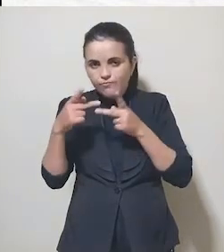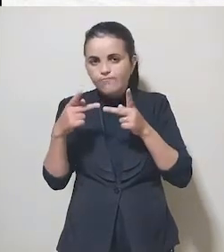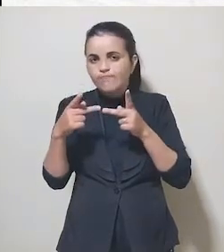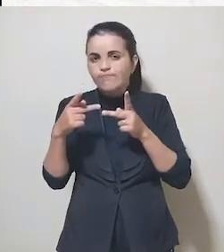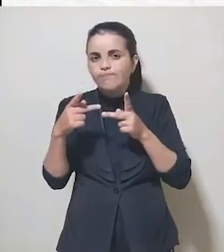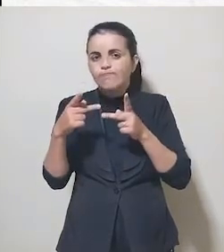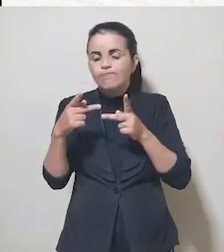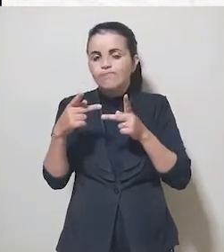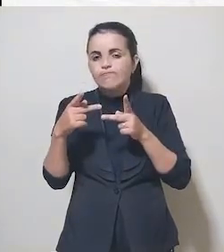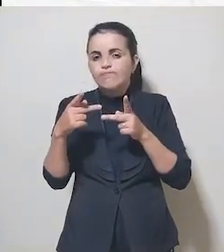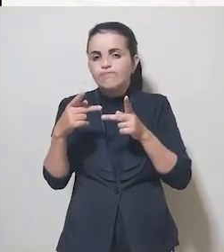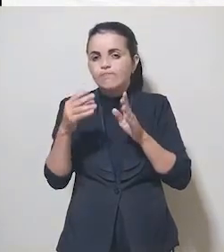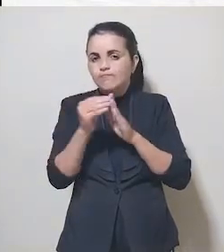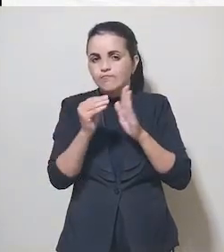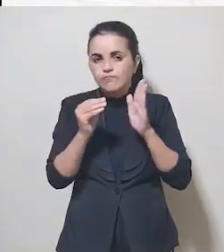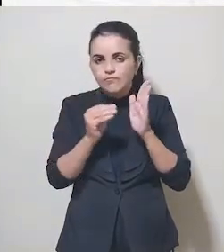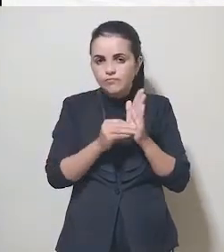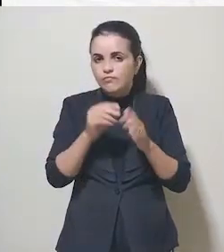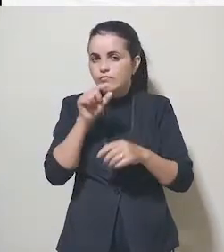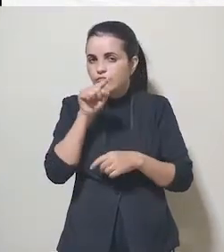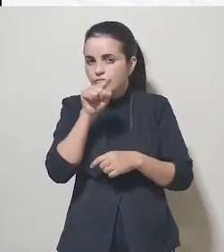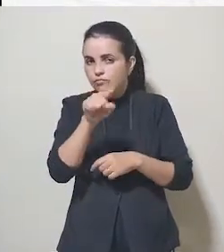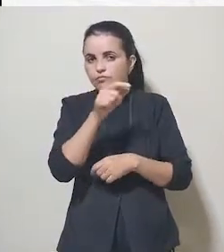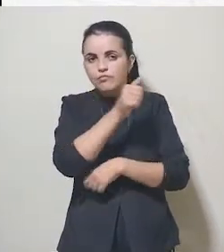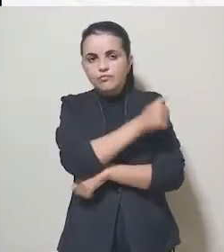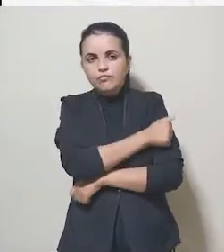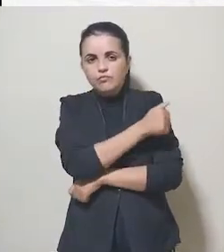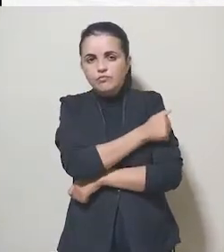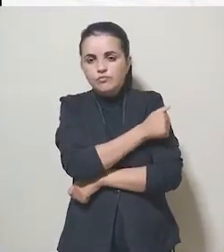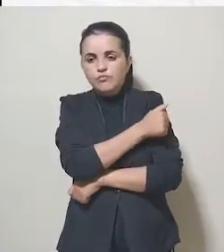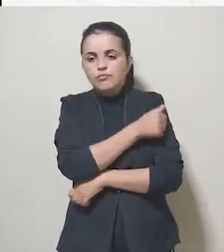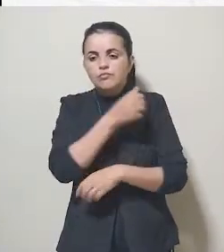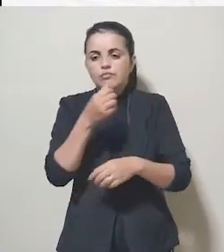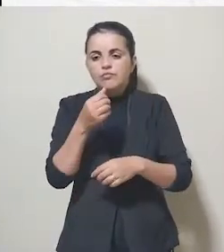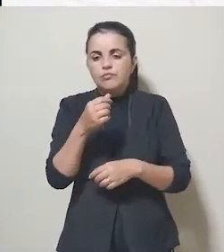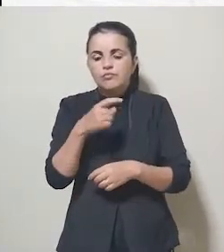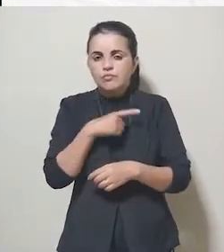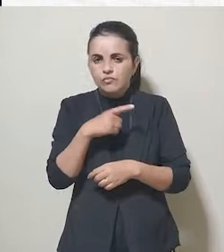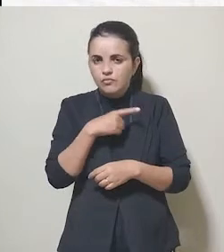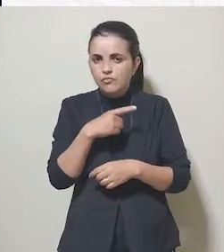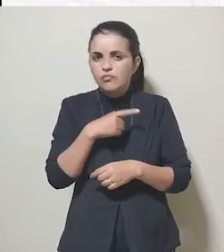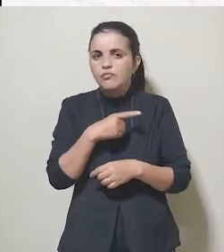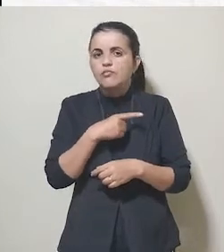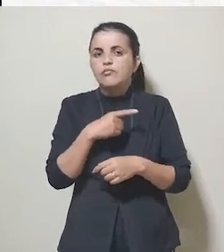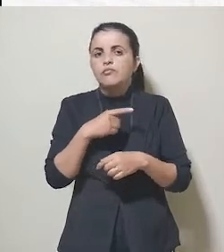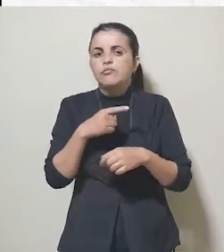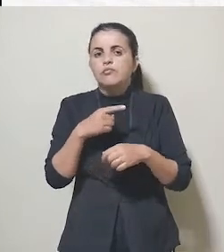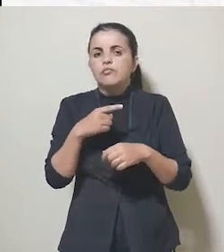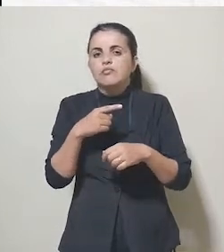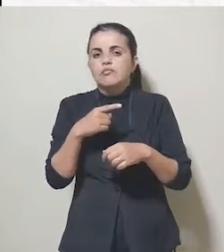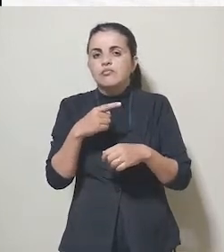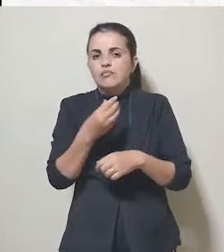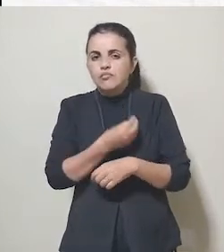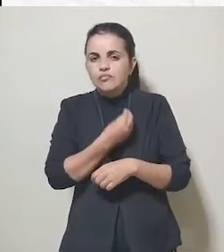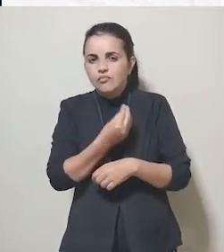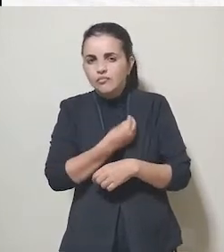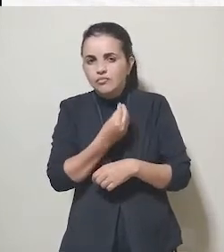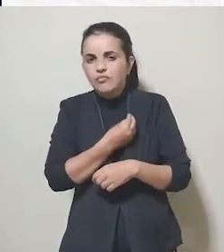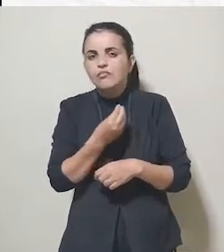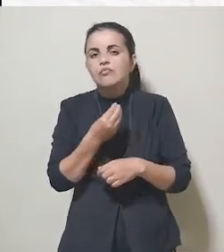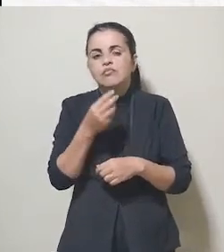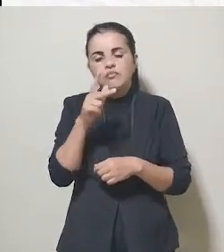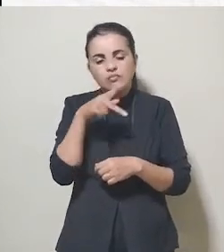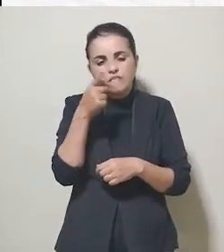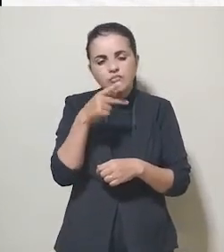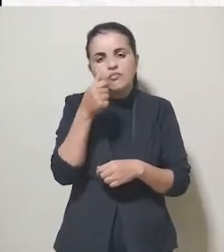ponto de que vocês, alunos, se estiverem passando por situações como essas, entre em contato com os pais, o